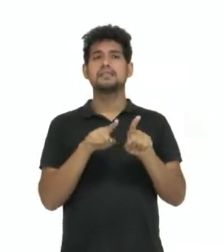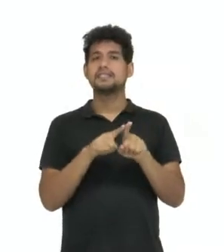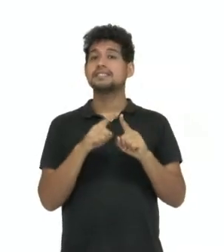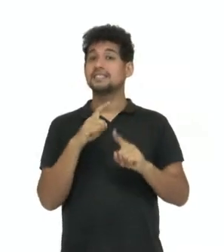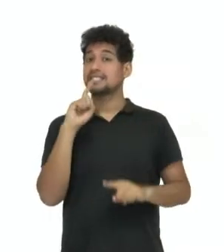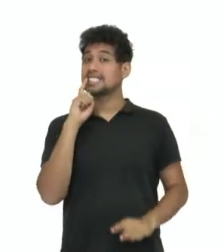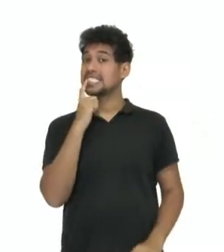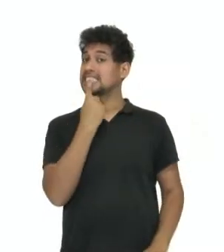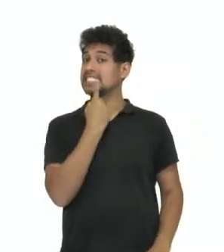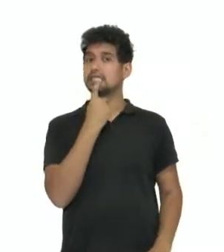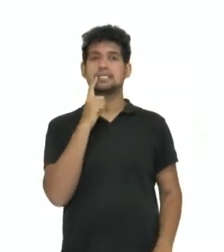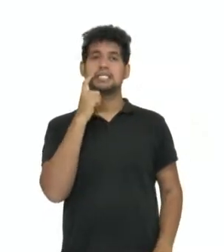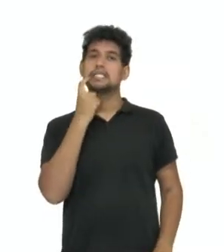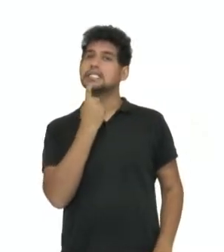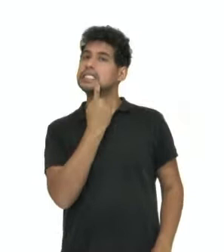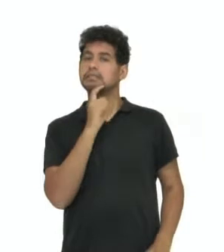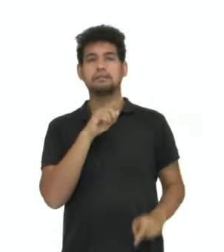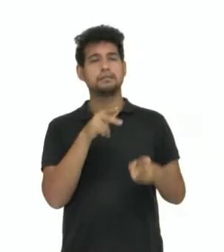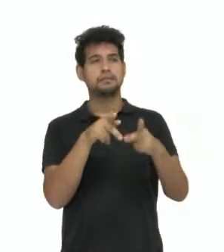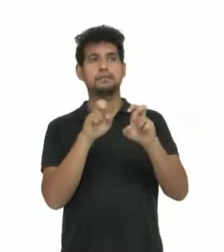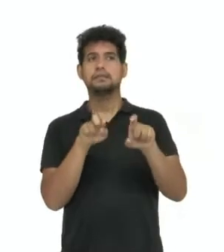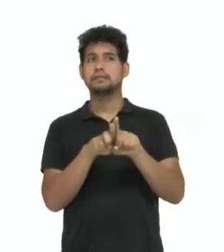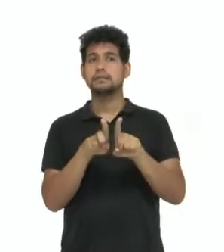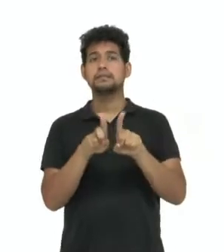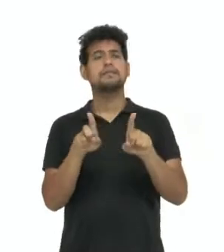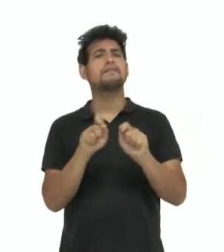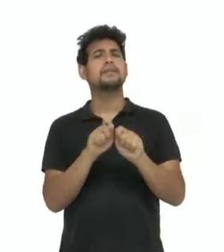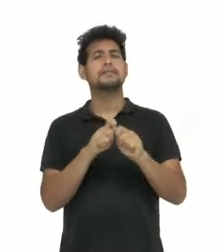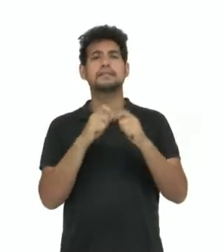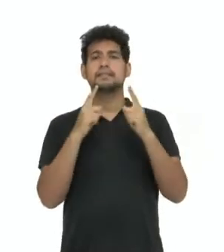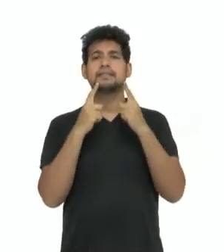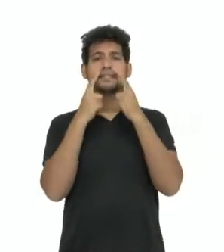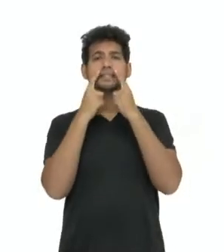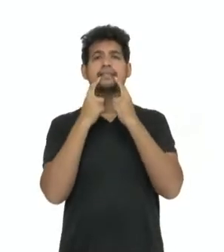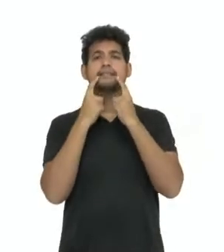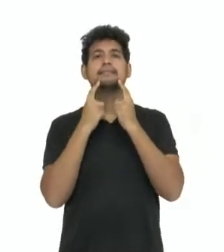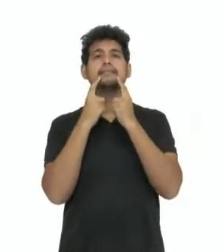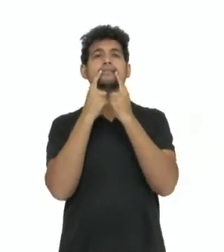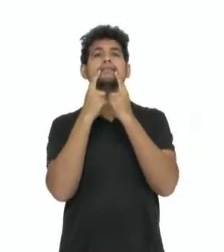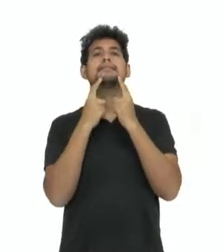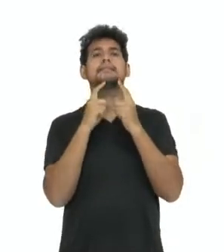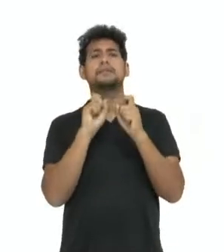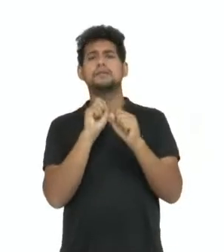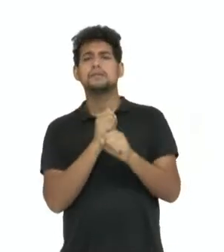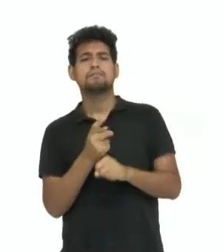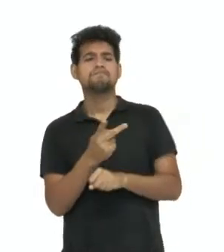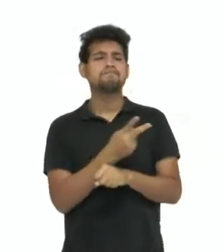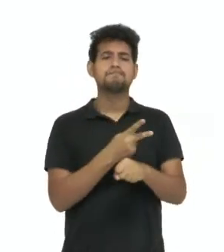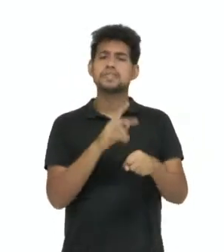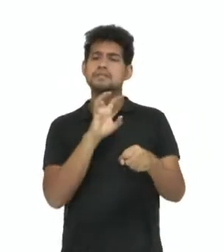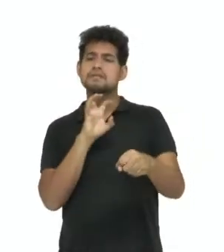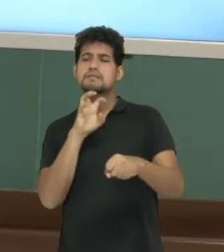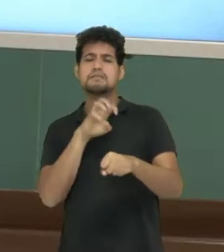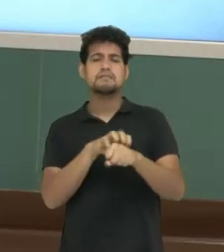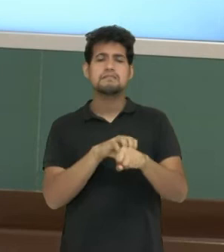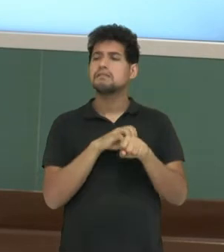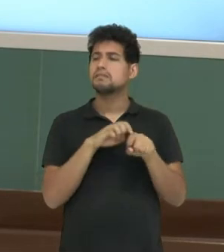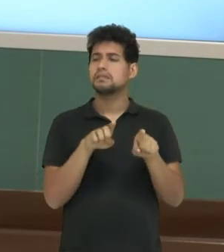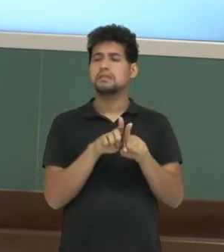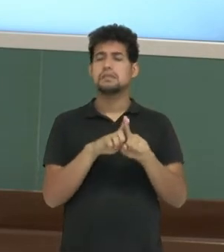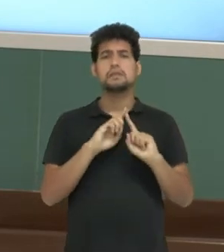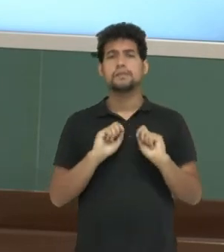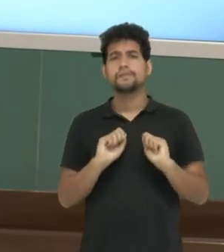né, como a gente observa, contribui para que eles possam explorar, para que eles